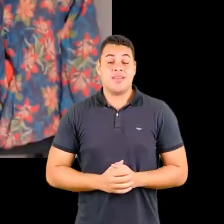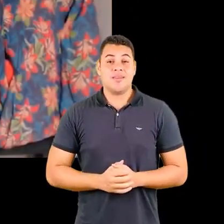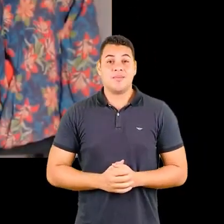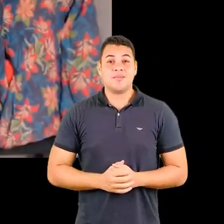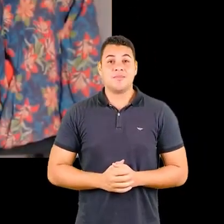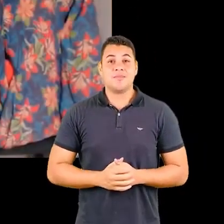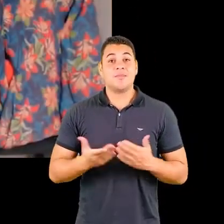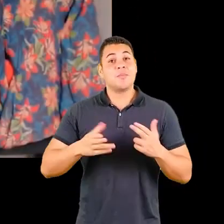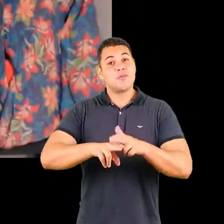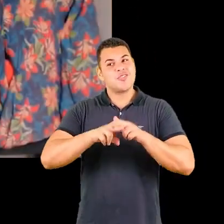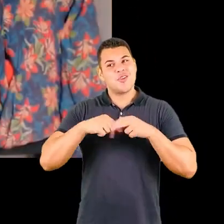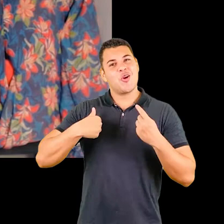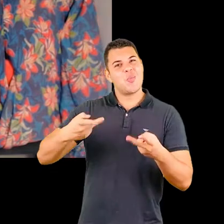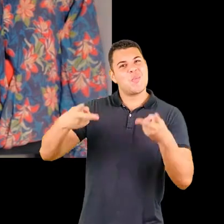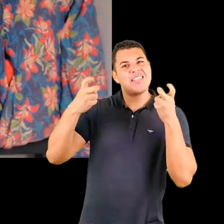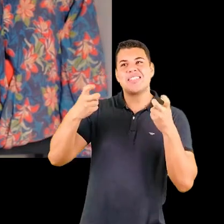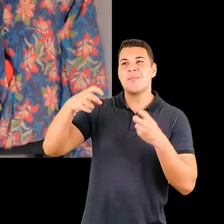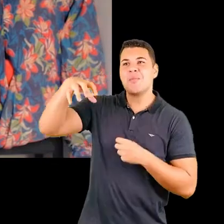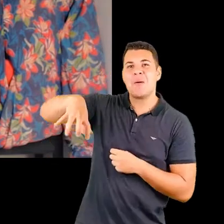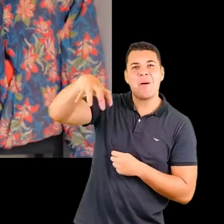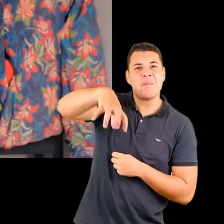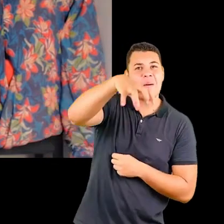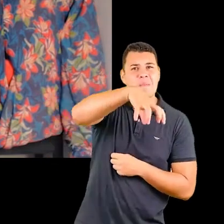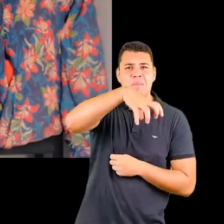Eu percebo que, em outro lugar,